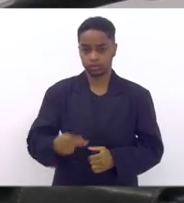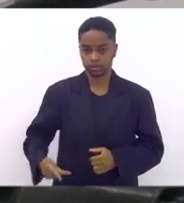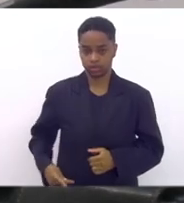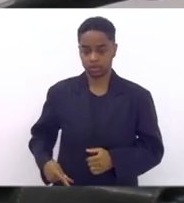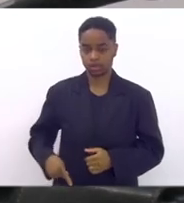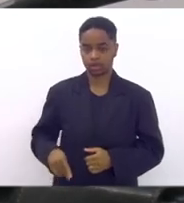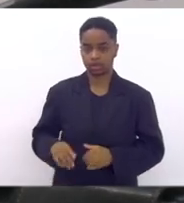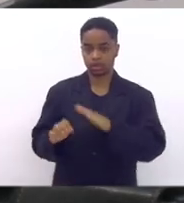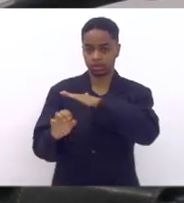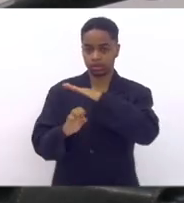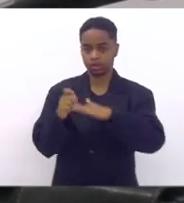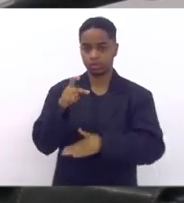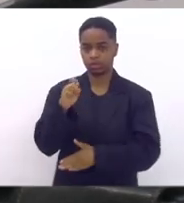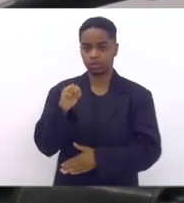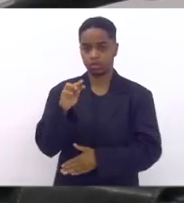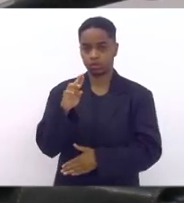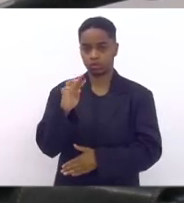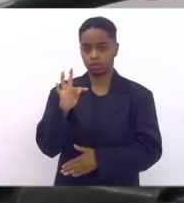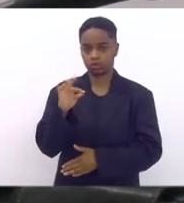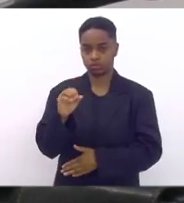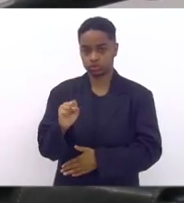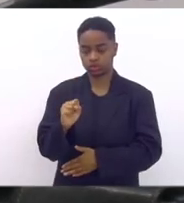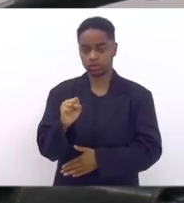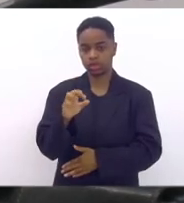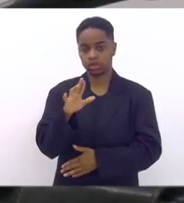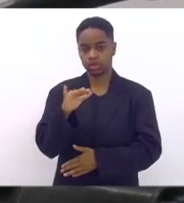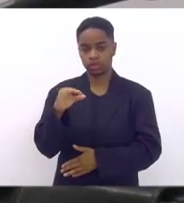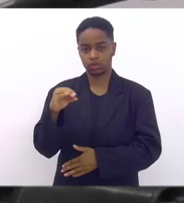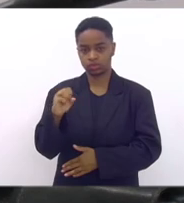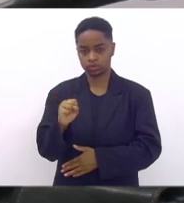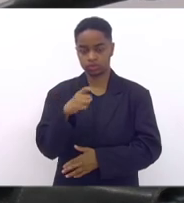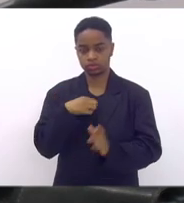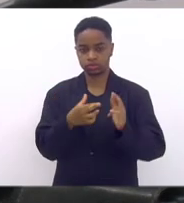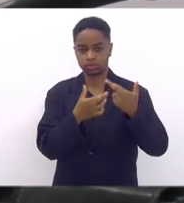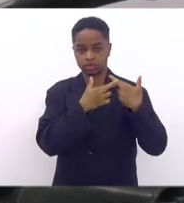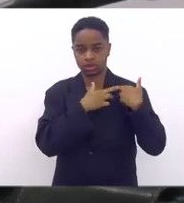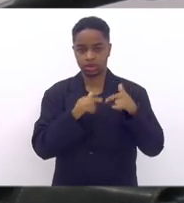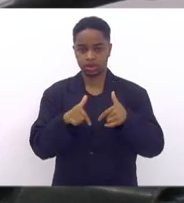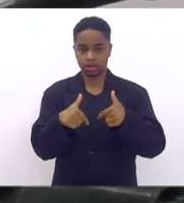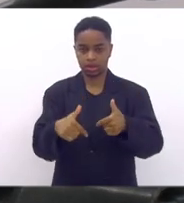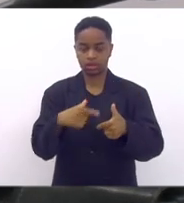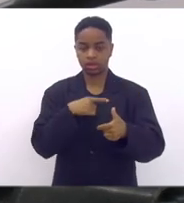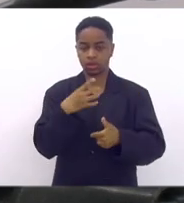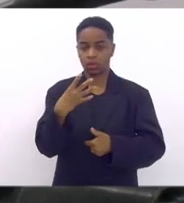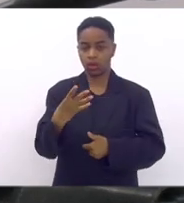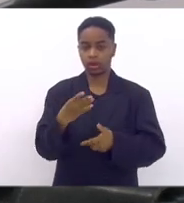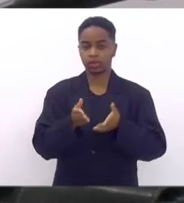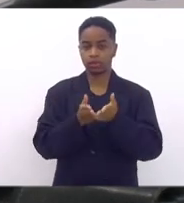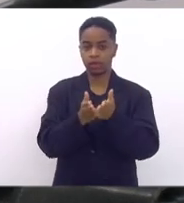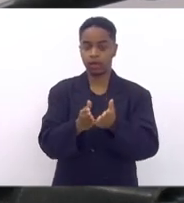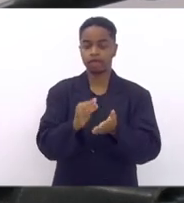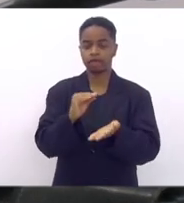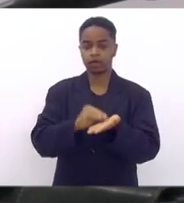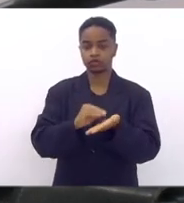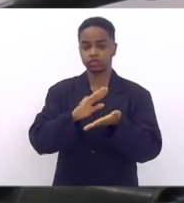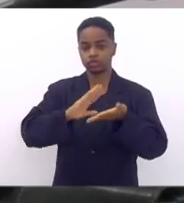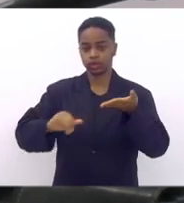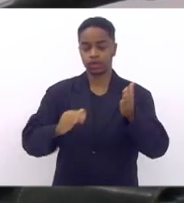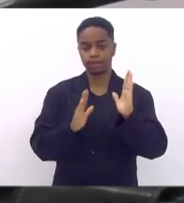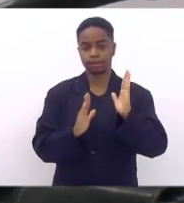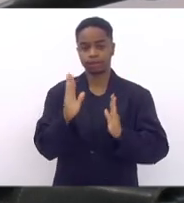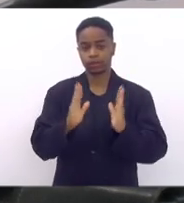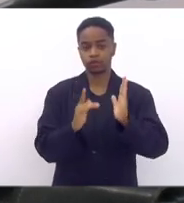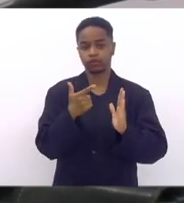portos ros que teve essa CPI responsável pela operação os outros quatro barcos seriam removidos em um prazo de 25 dias